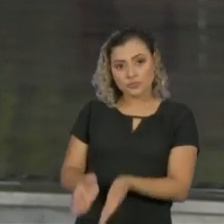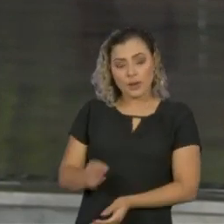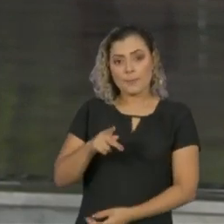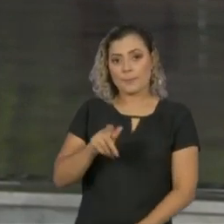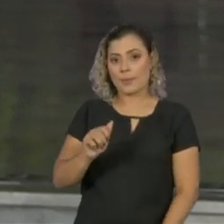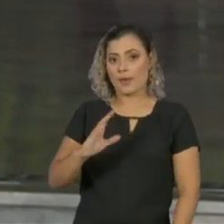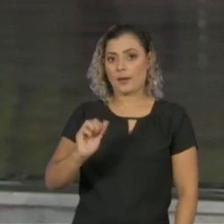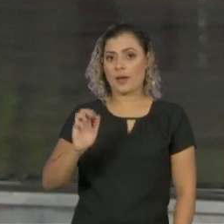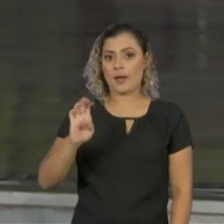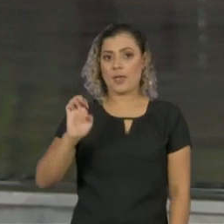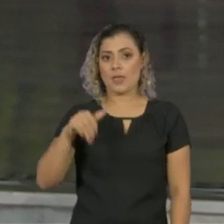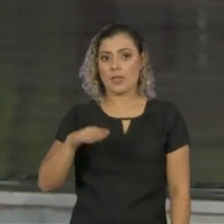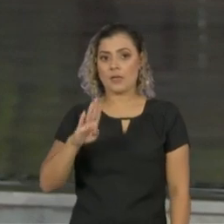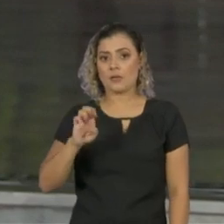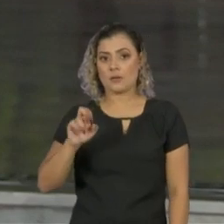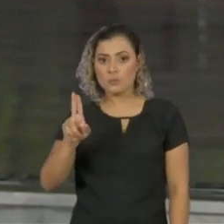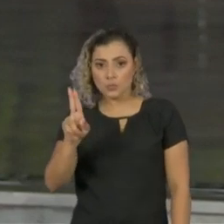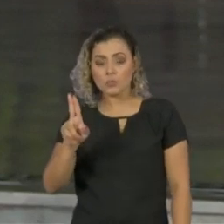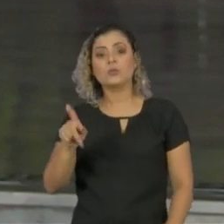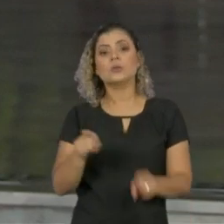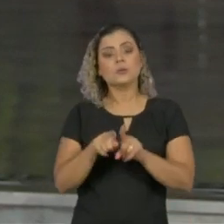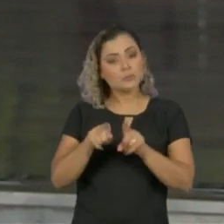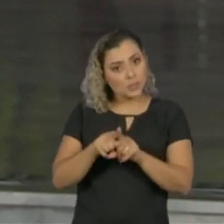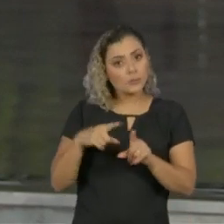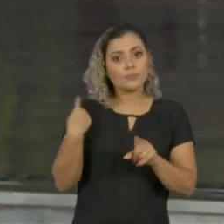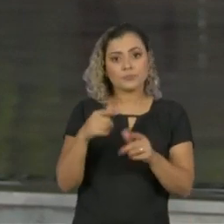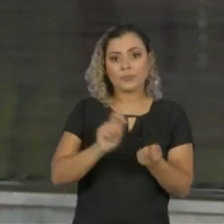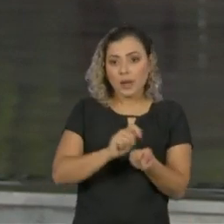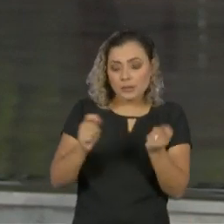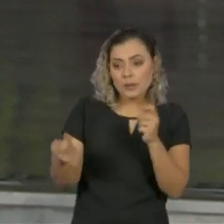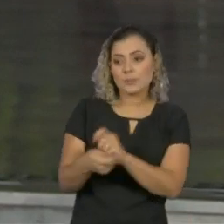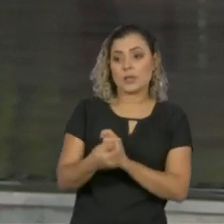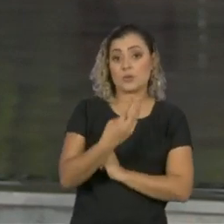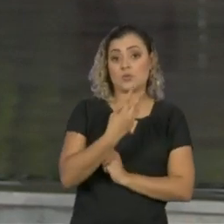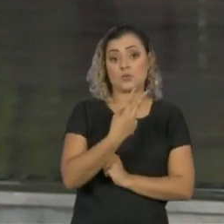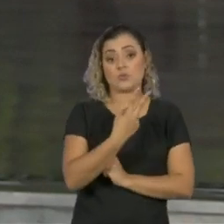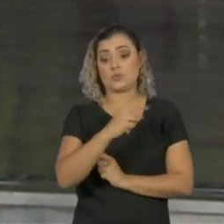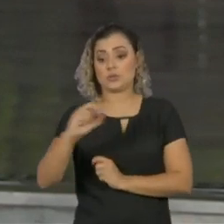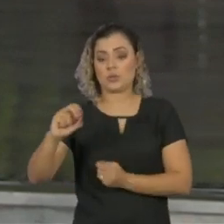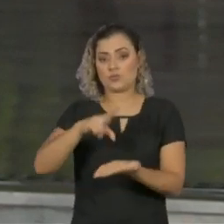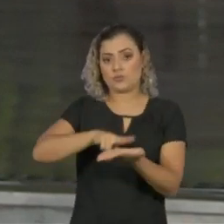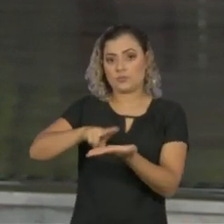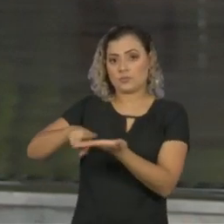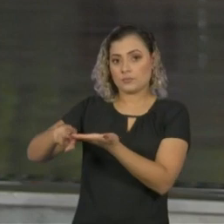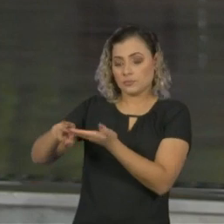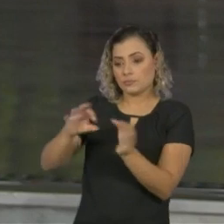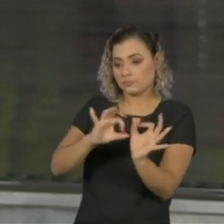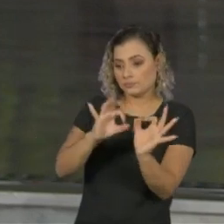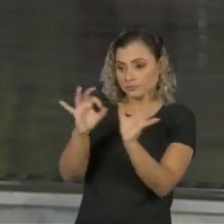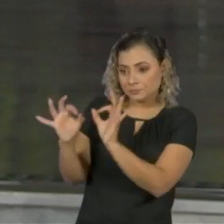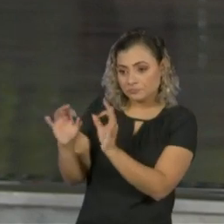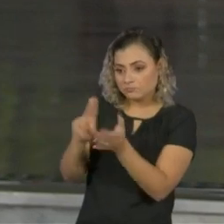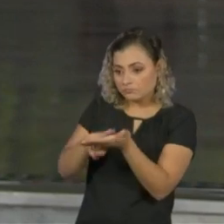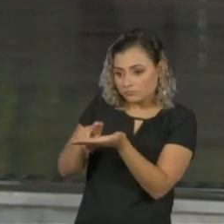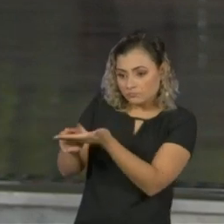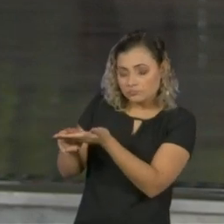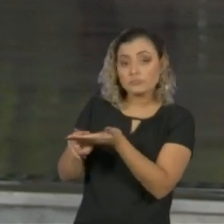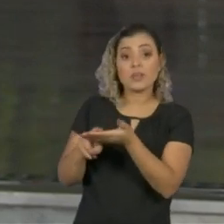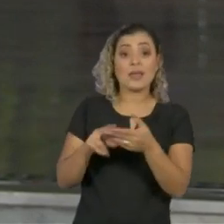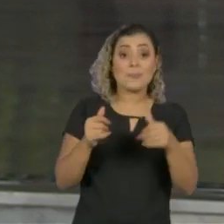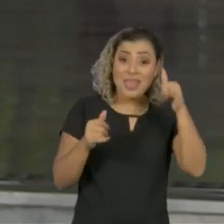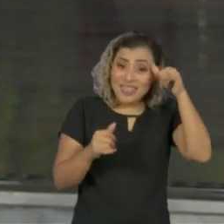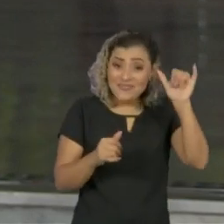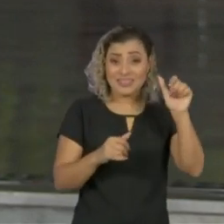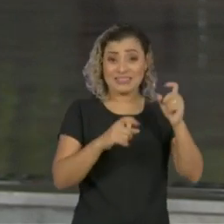novo concessionário para poder adaptar esses 200 leitos de observação para poder esvaziar